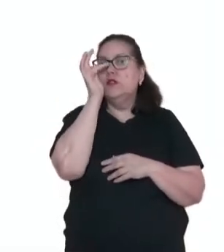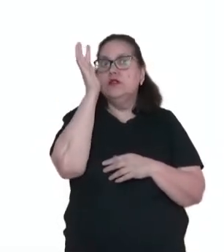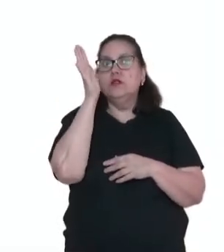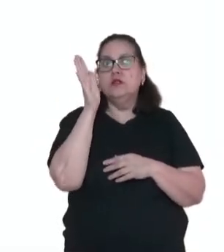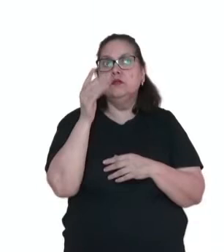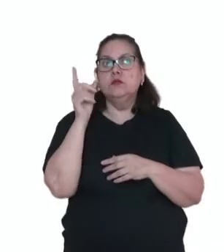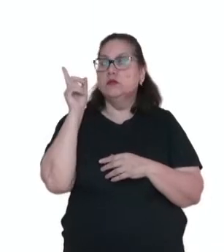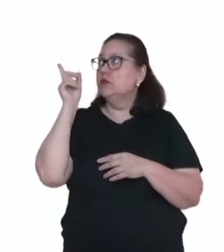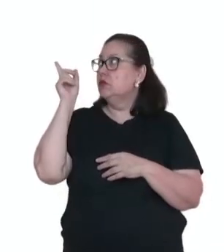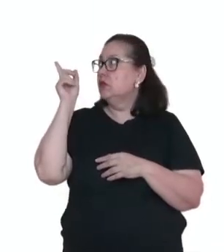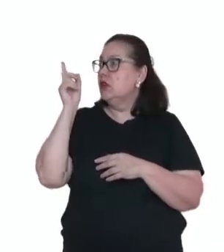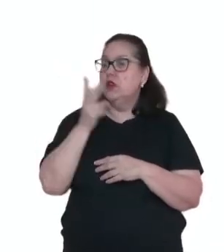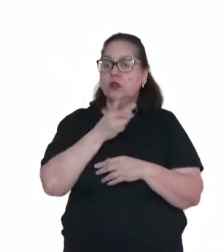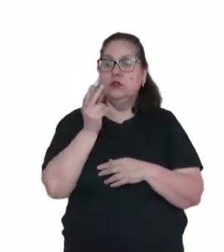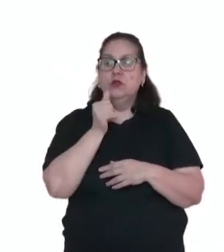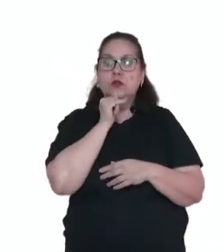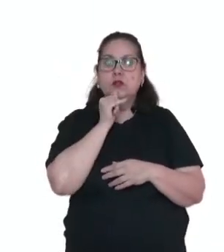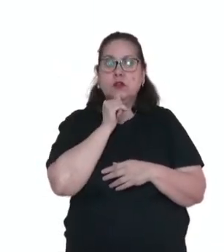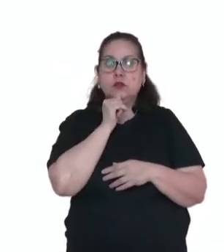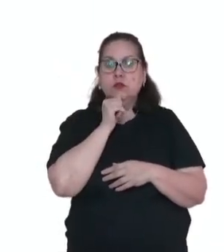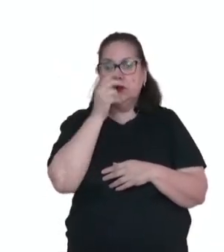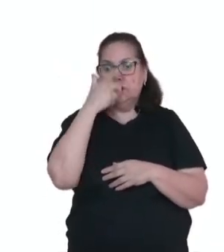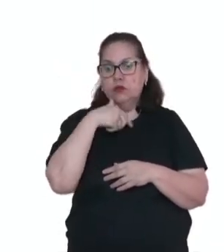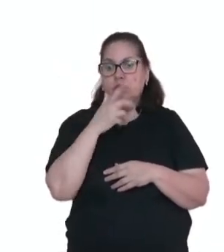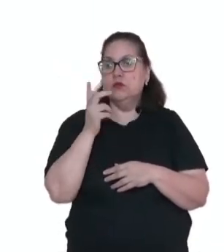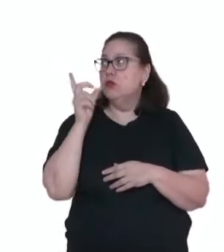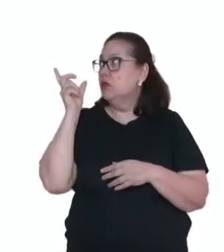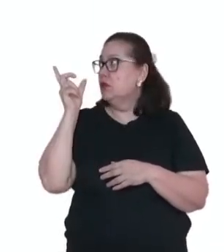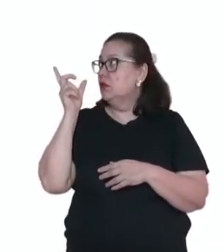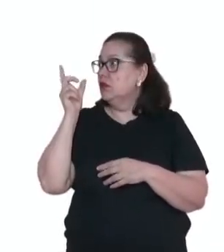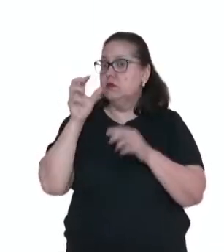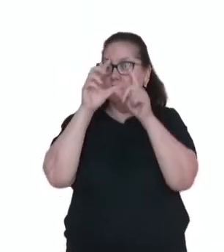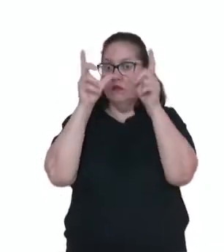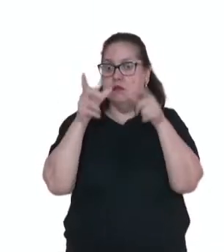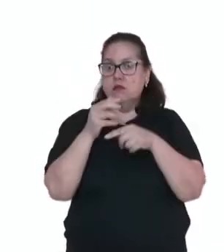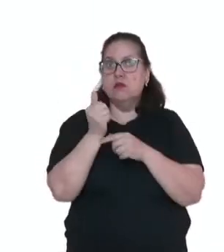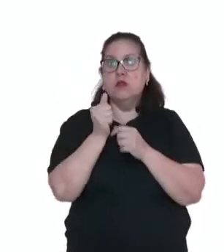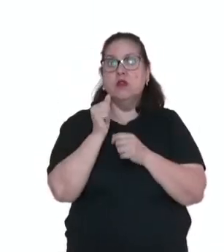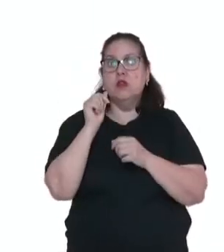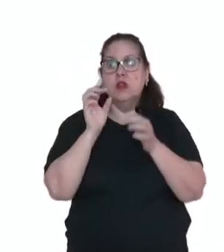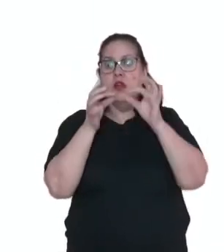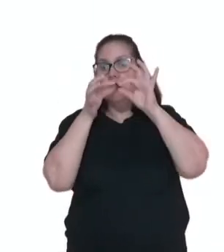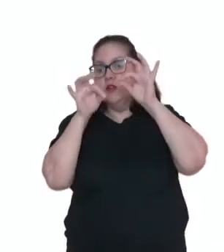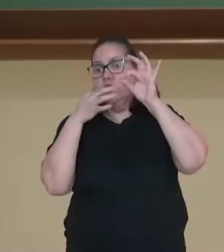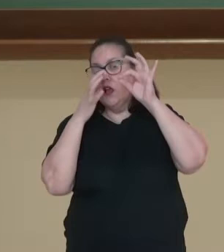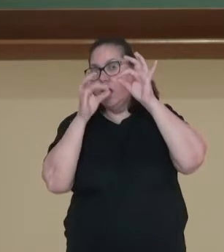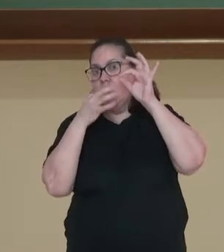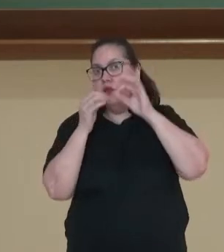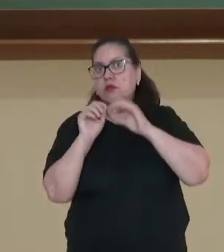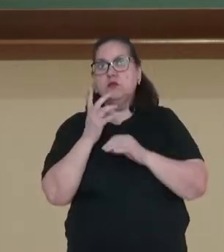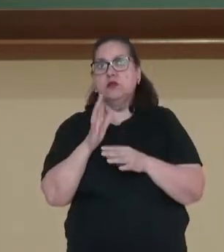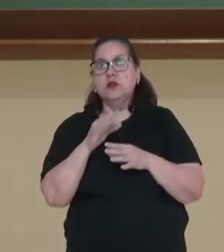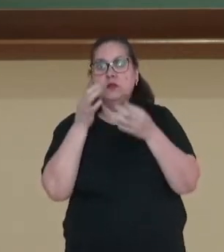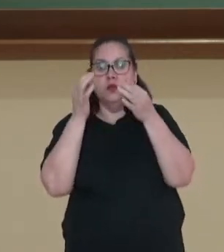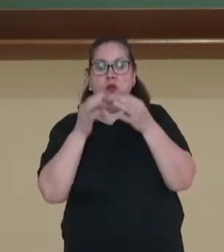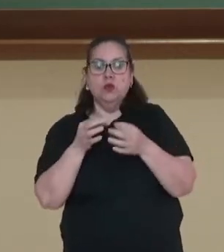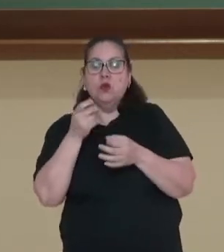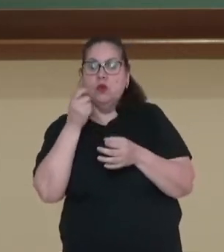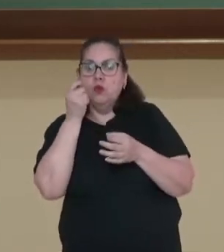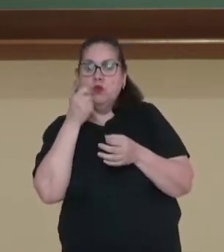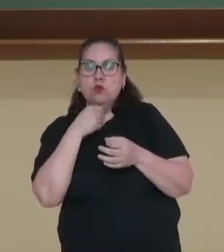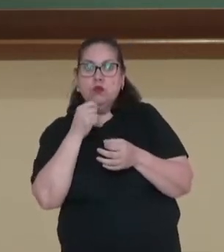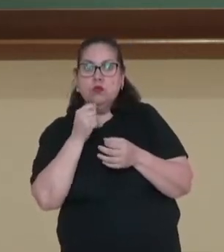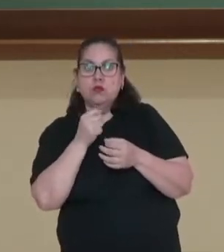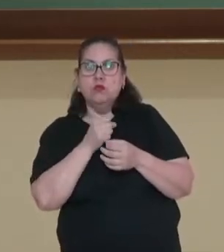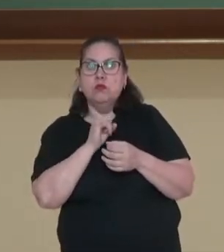Então, aqui nós temos dois exemplos de frutos. Então, a gente tem o fruto do abacate, a uva, que não é exatamente um fruto só, mas